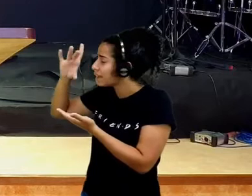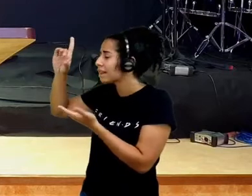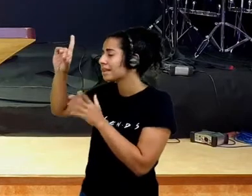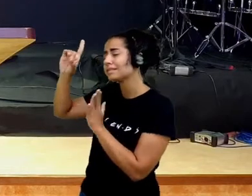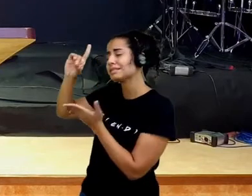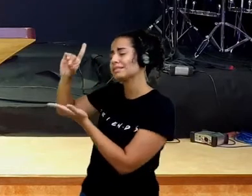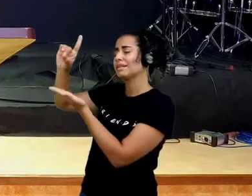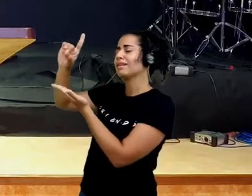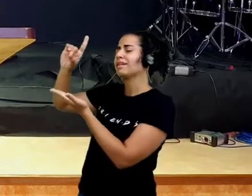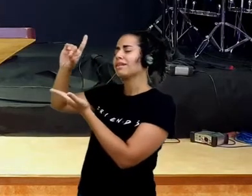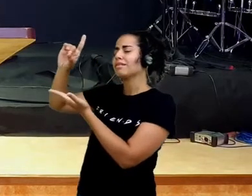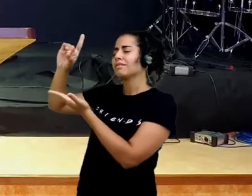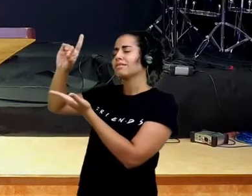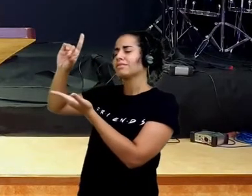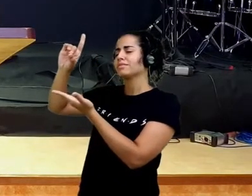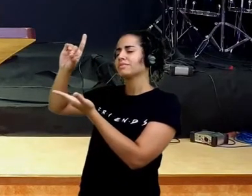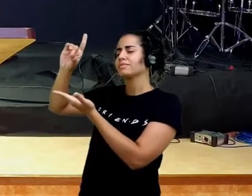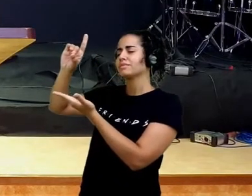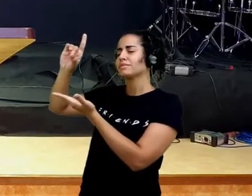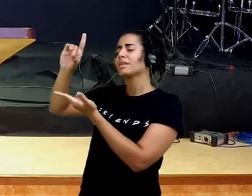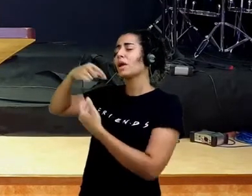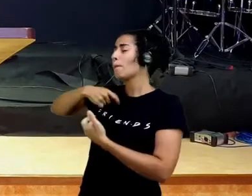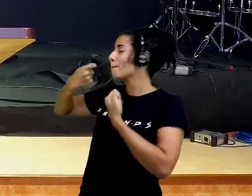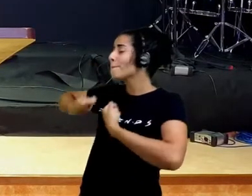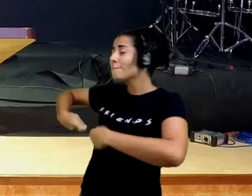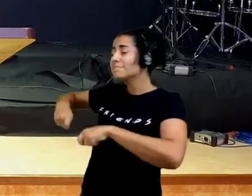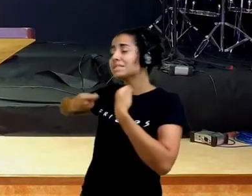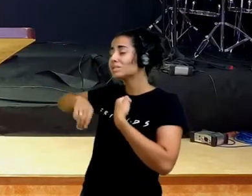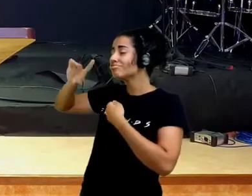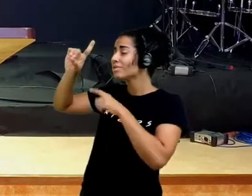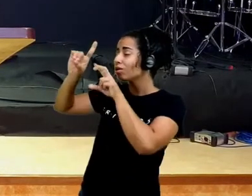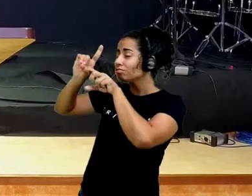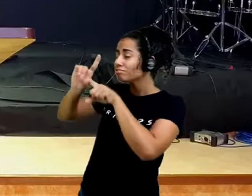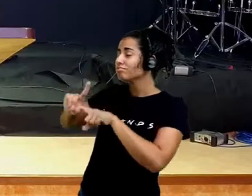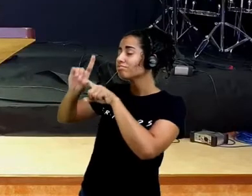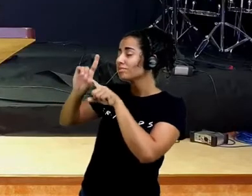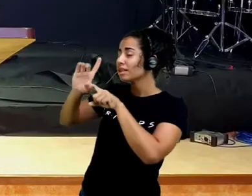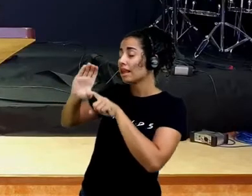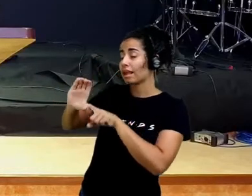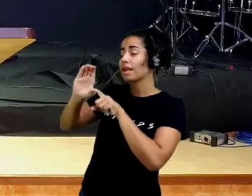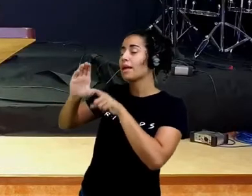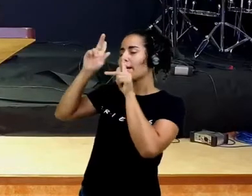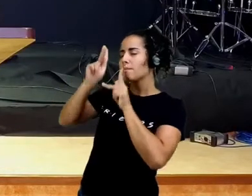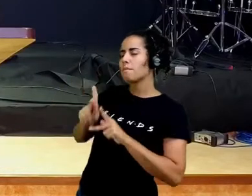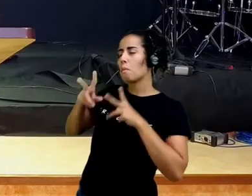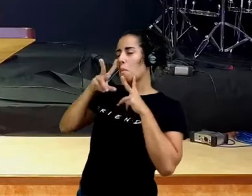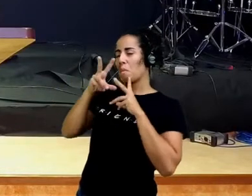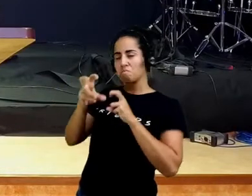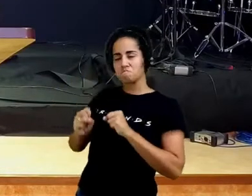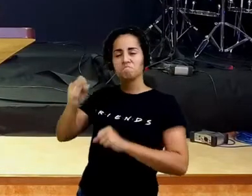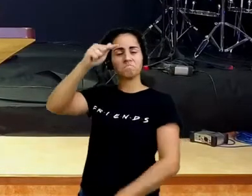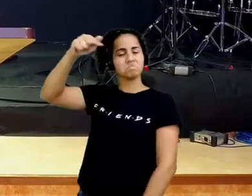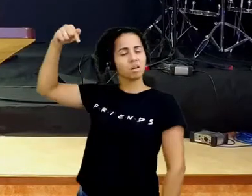Senhor, nos colocamos na tua dependência e na tua presença poderosa e